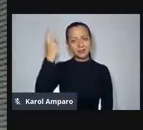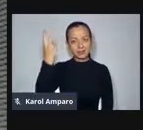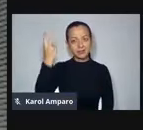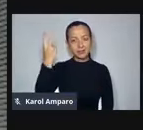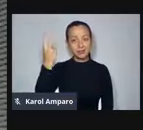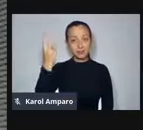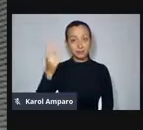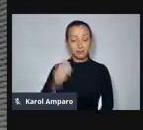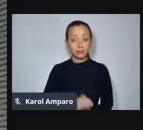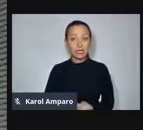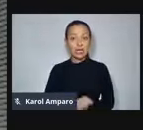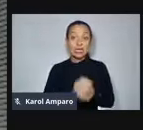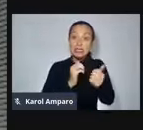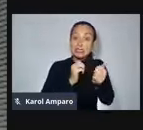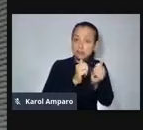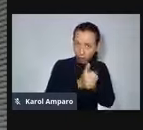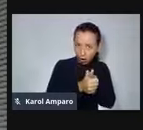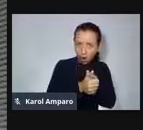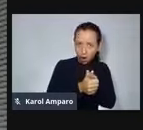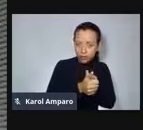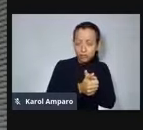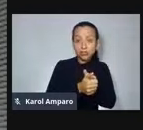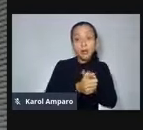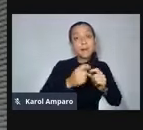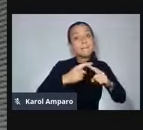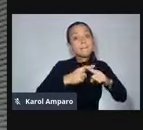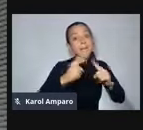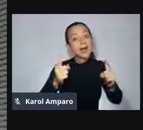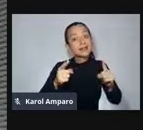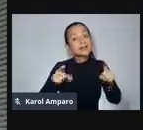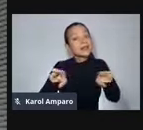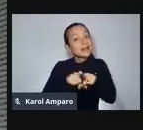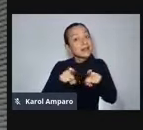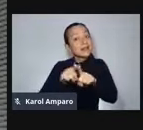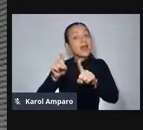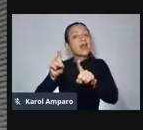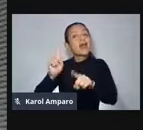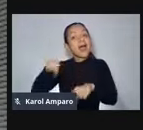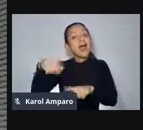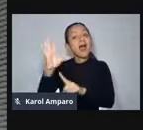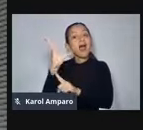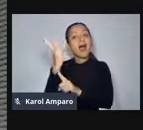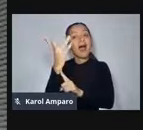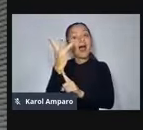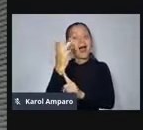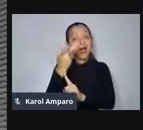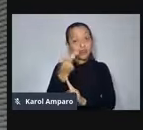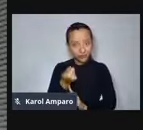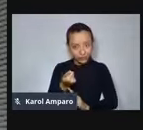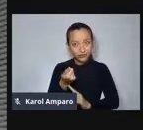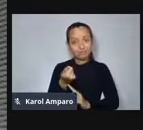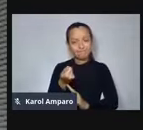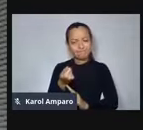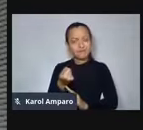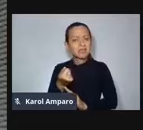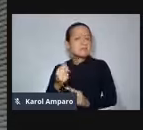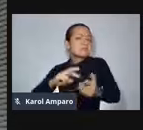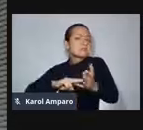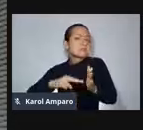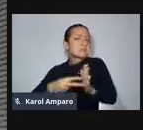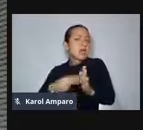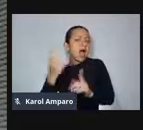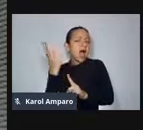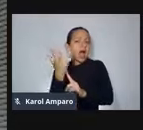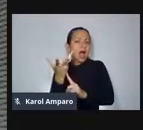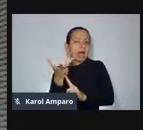esporte ou uma arte marcial, a capoeira é arte. E a arte pode ser entendida como uma